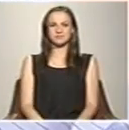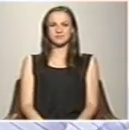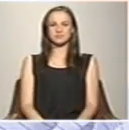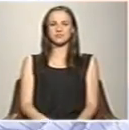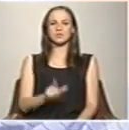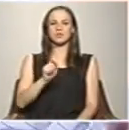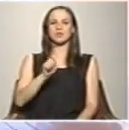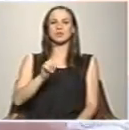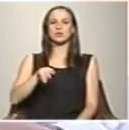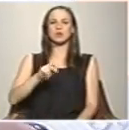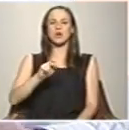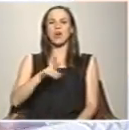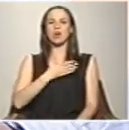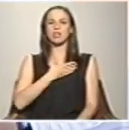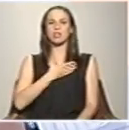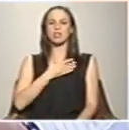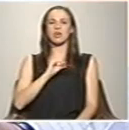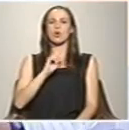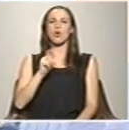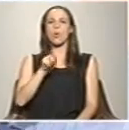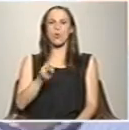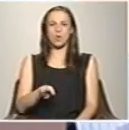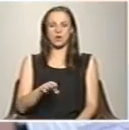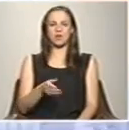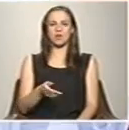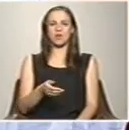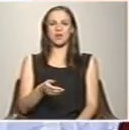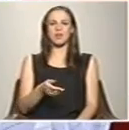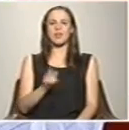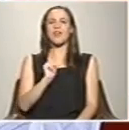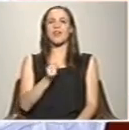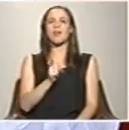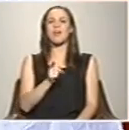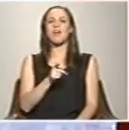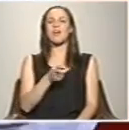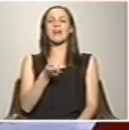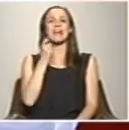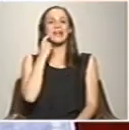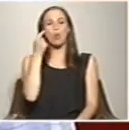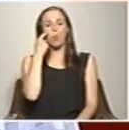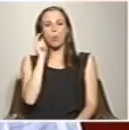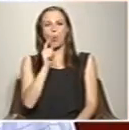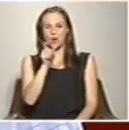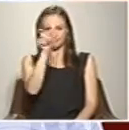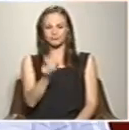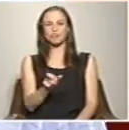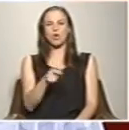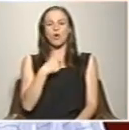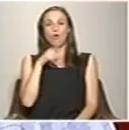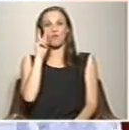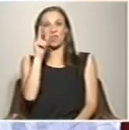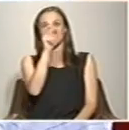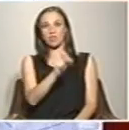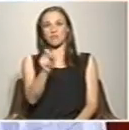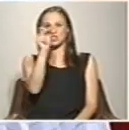Leonardo Cohen. Achei curioso, 80 anos, aquela voz. Eu não conhecia o artista, mas na televisão fiquei especado como é que a